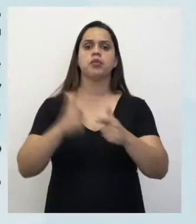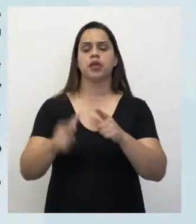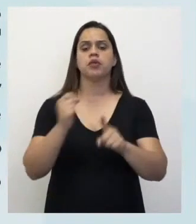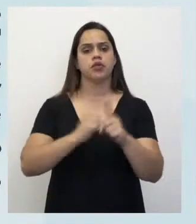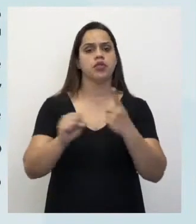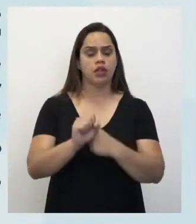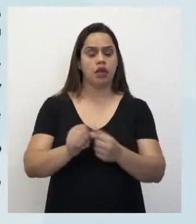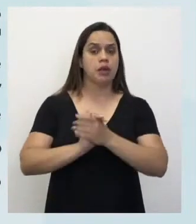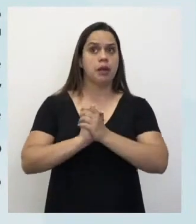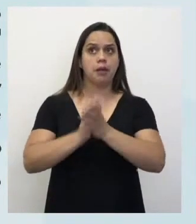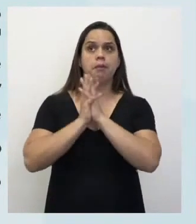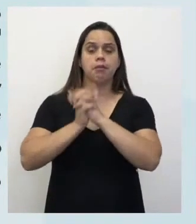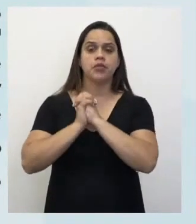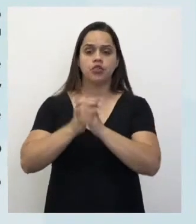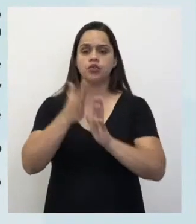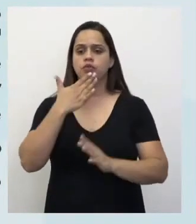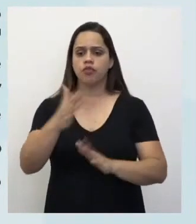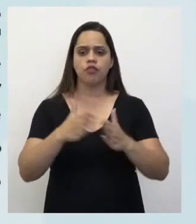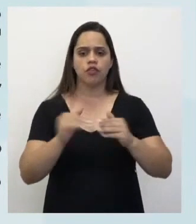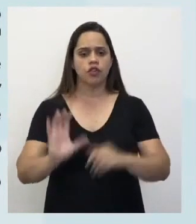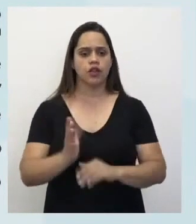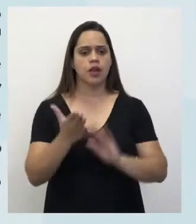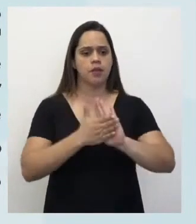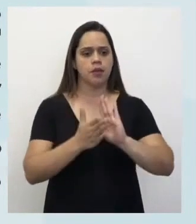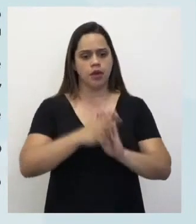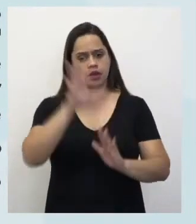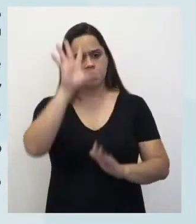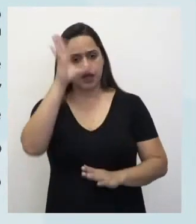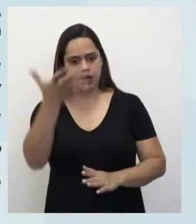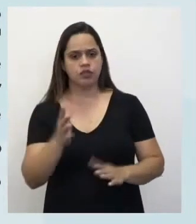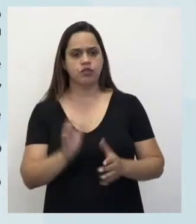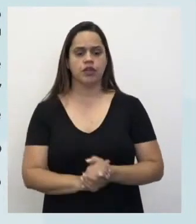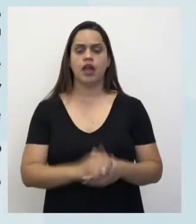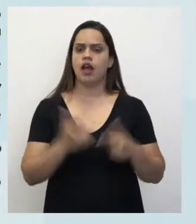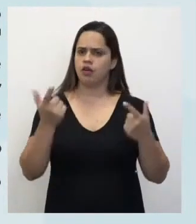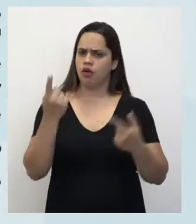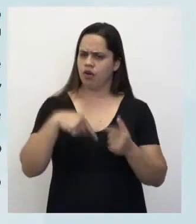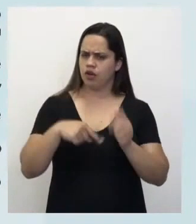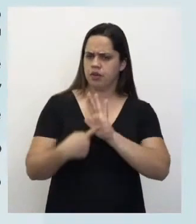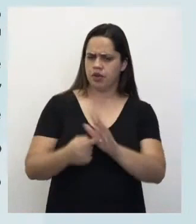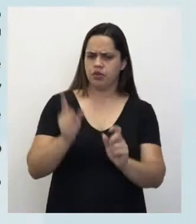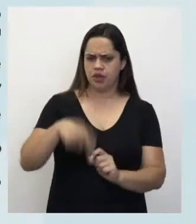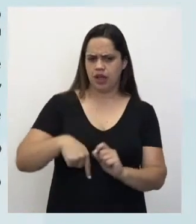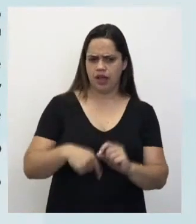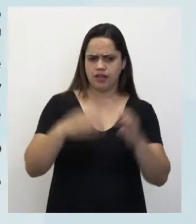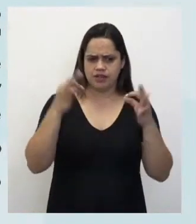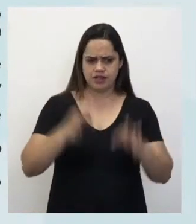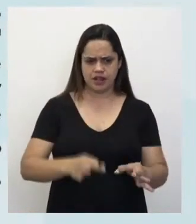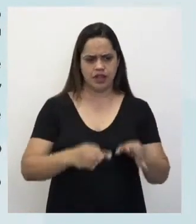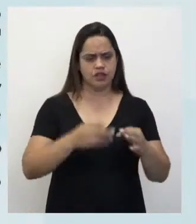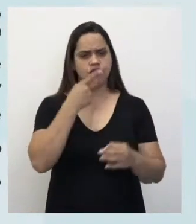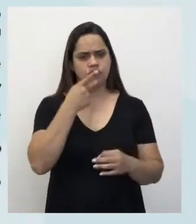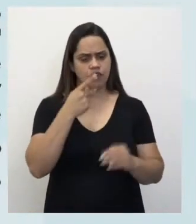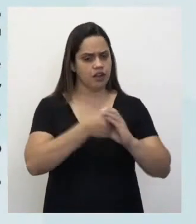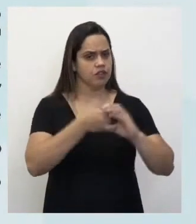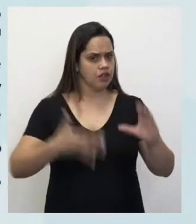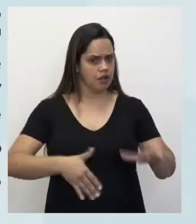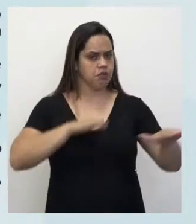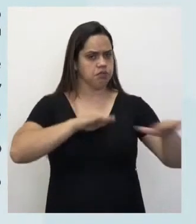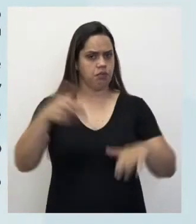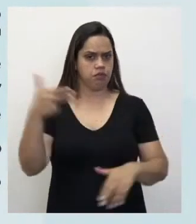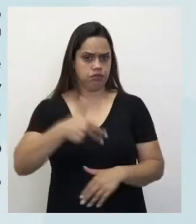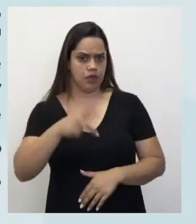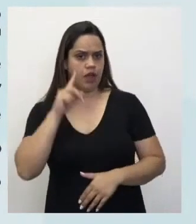propostas pelas autoridades competentes. Então, dessa forma, é correto afirmar que são características desse movimento, ou seja, do movimento hip